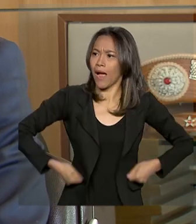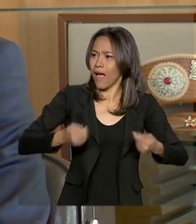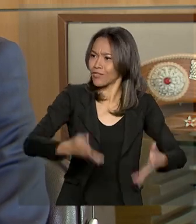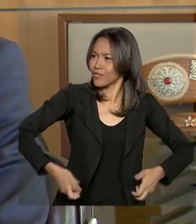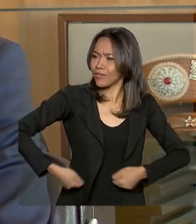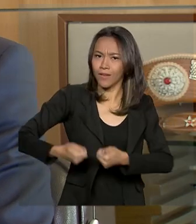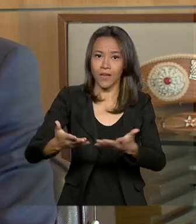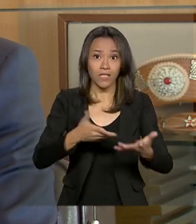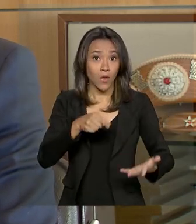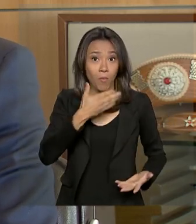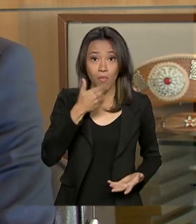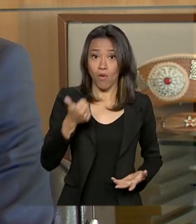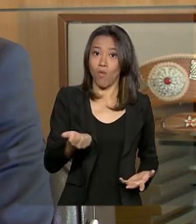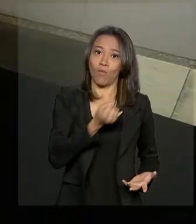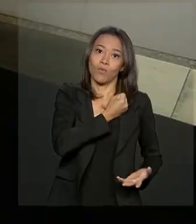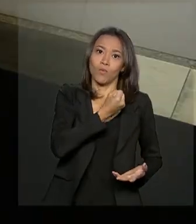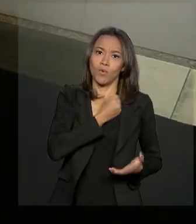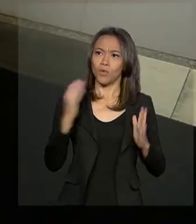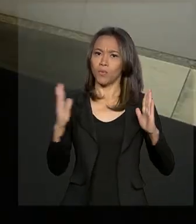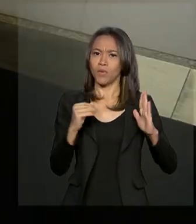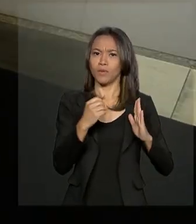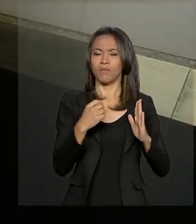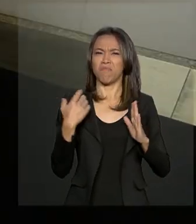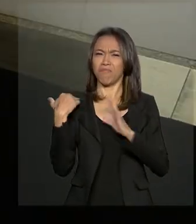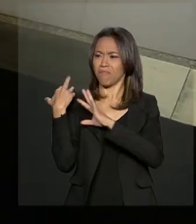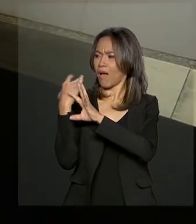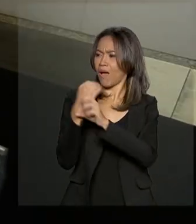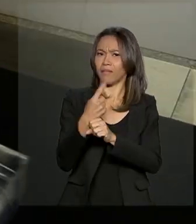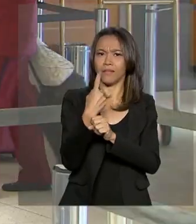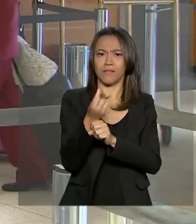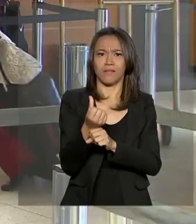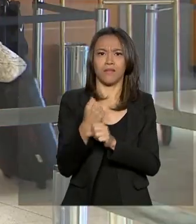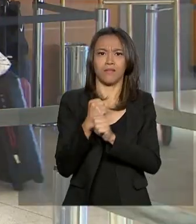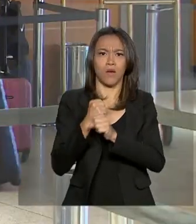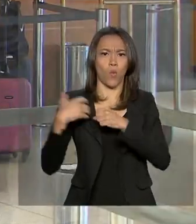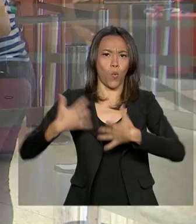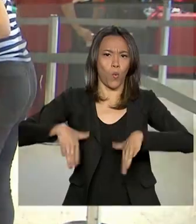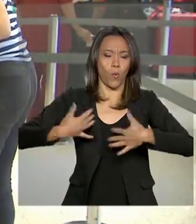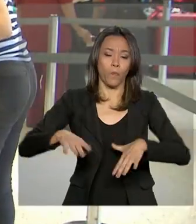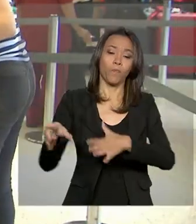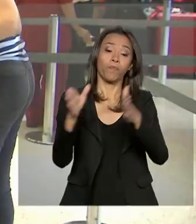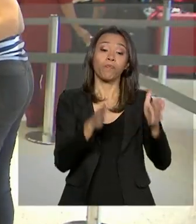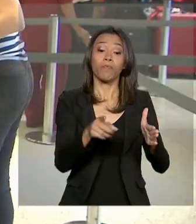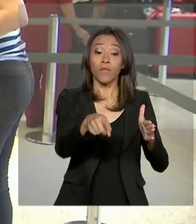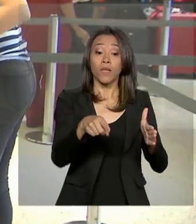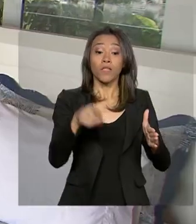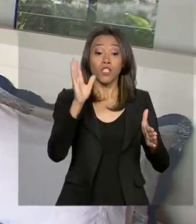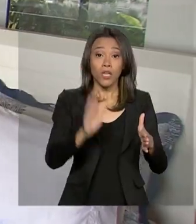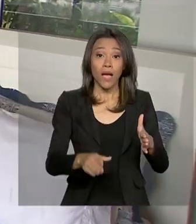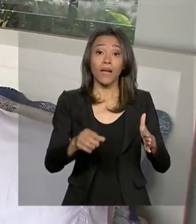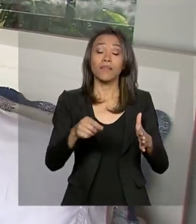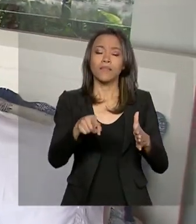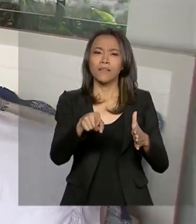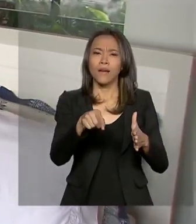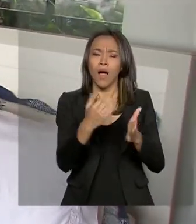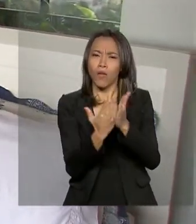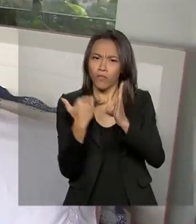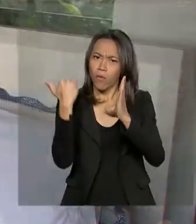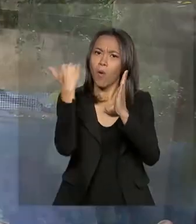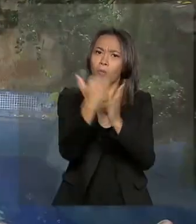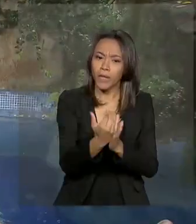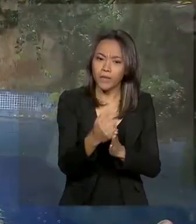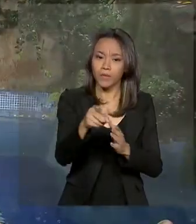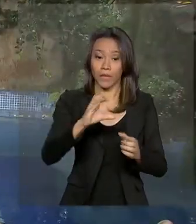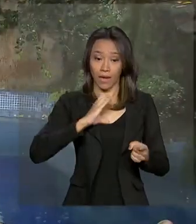número dos últimos 16 anos. Para 2020, as reservas confirmadas já chegam a 105% de aumento no caso